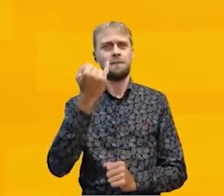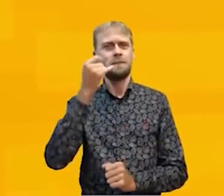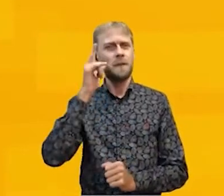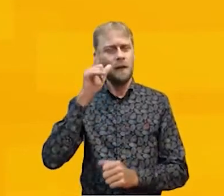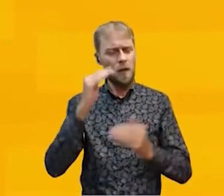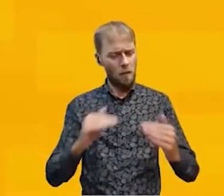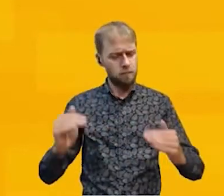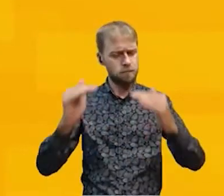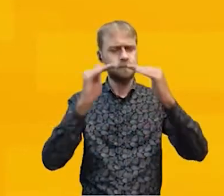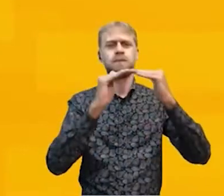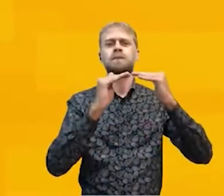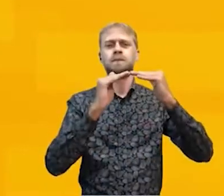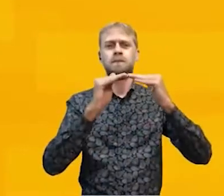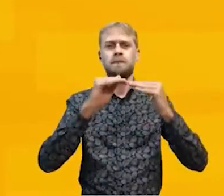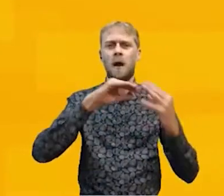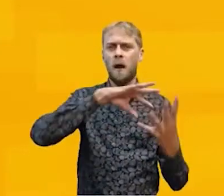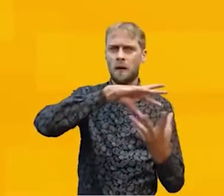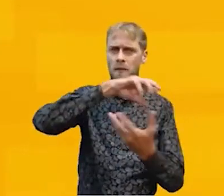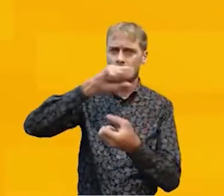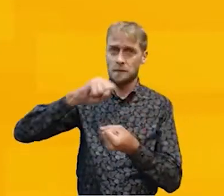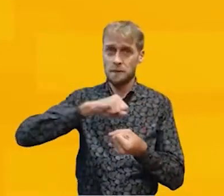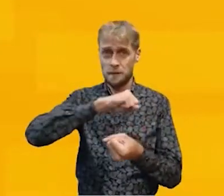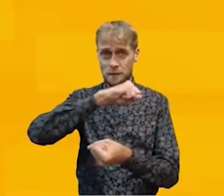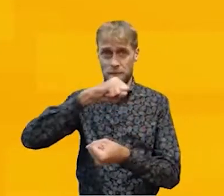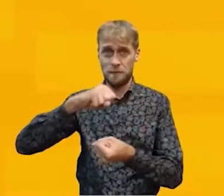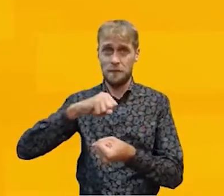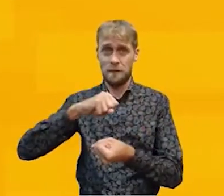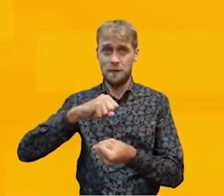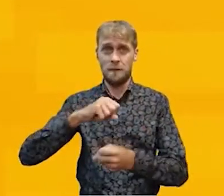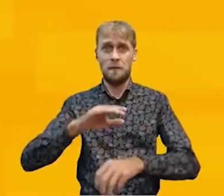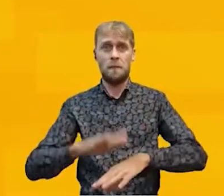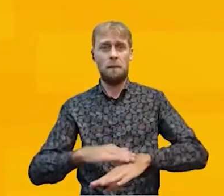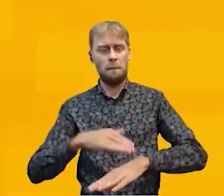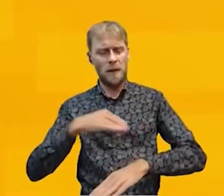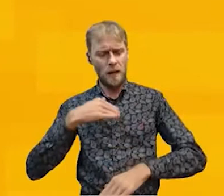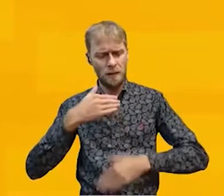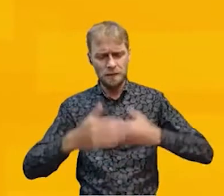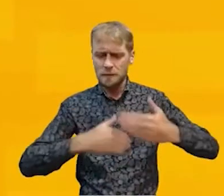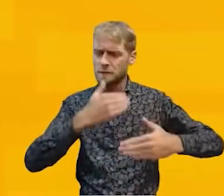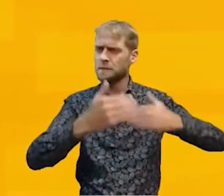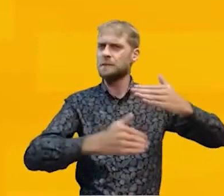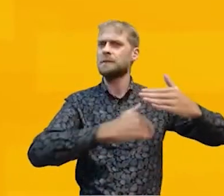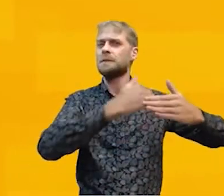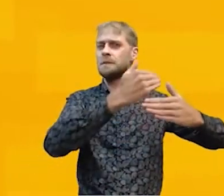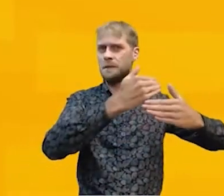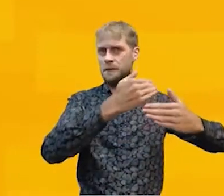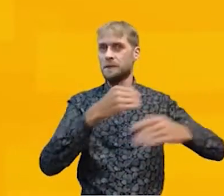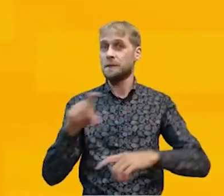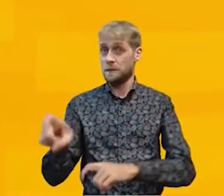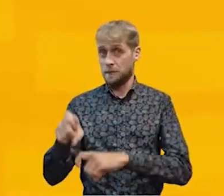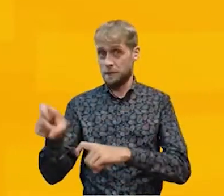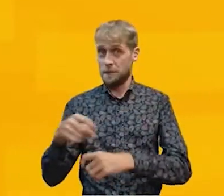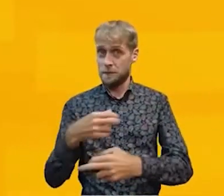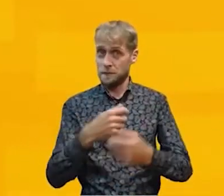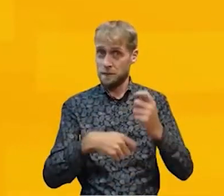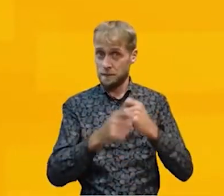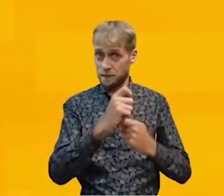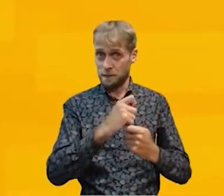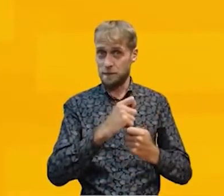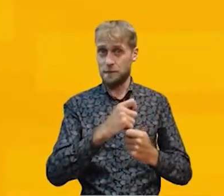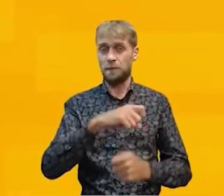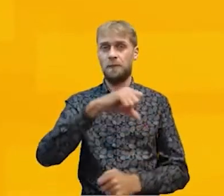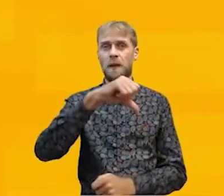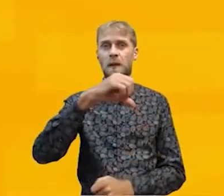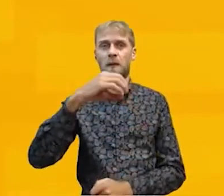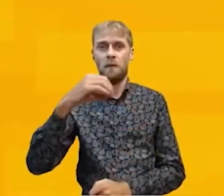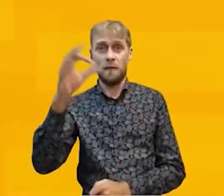coesão, sustentabilidade, ainda mais eficiência nesse agronegócio que é tão pungente. 90% da produção de